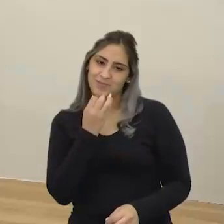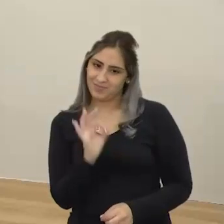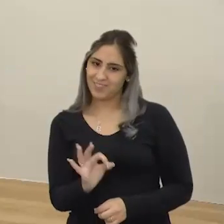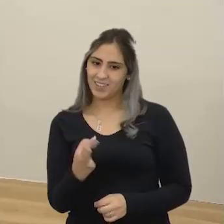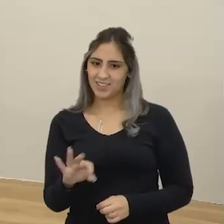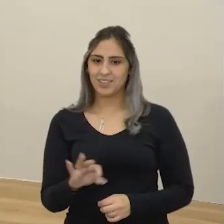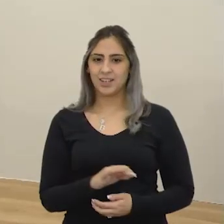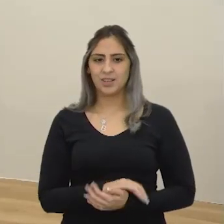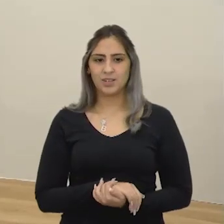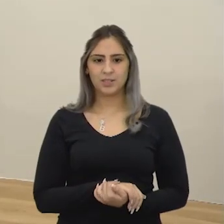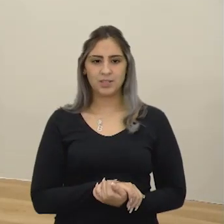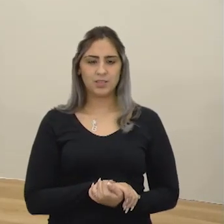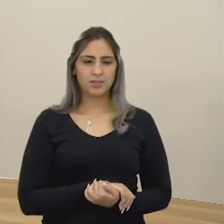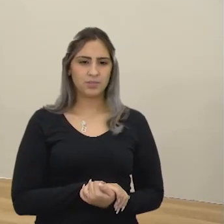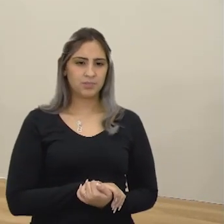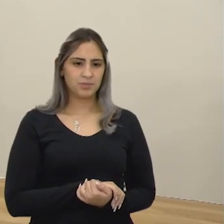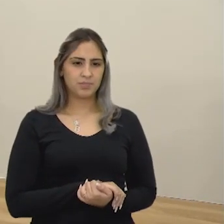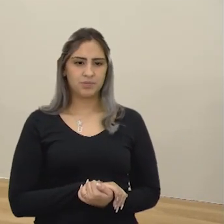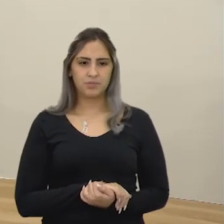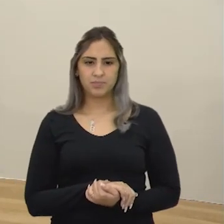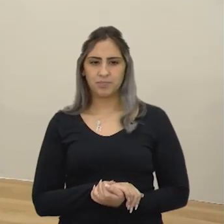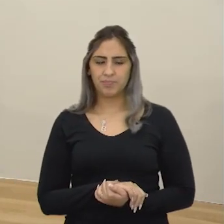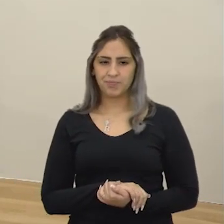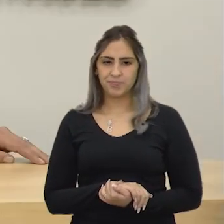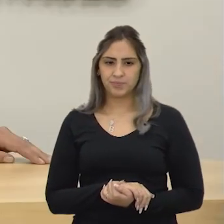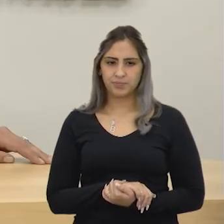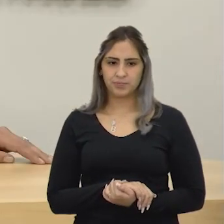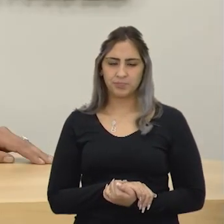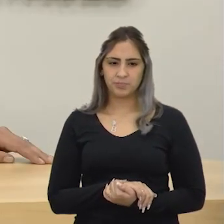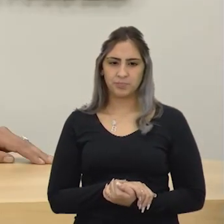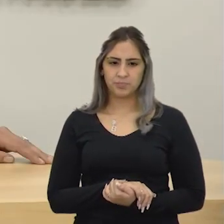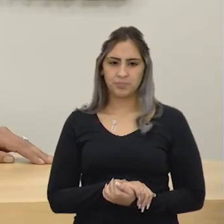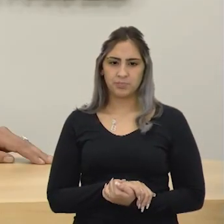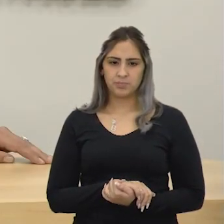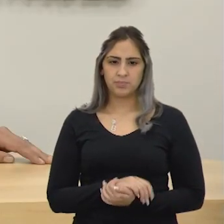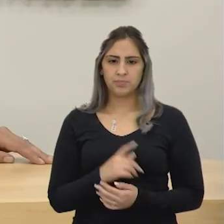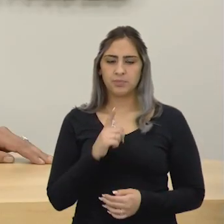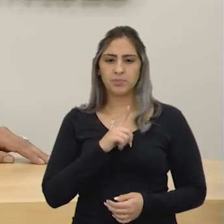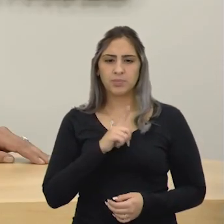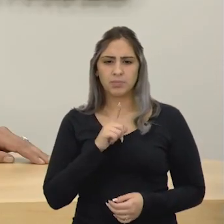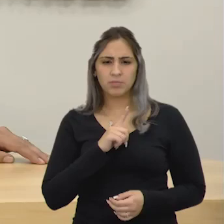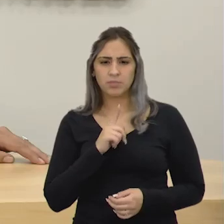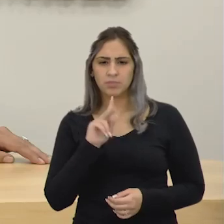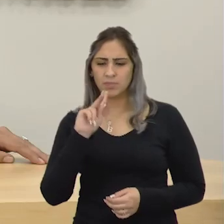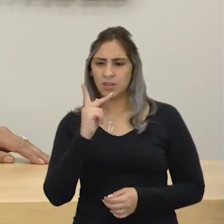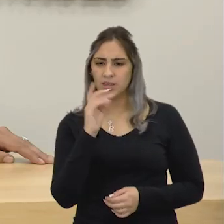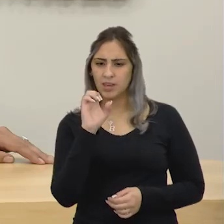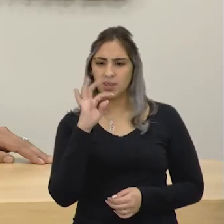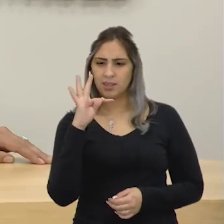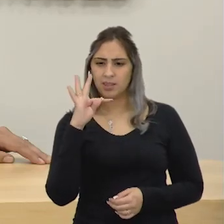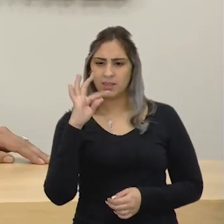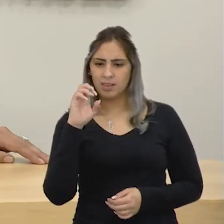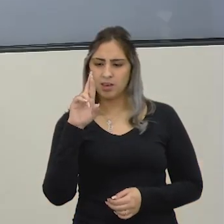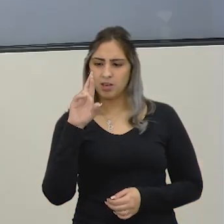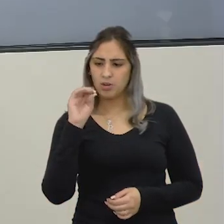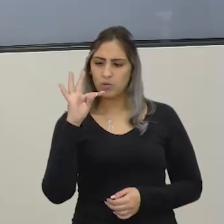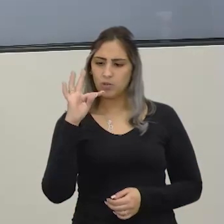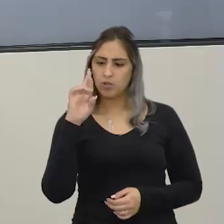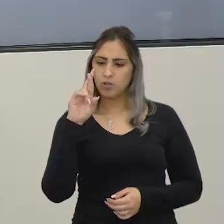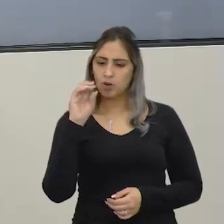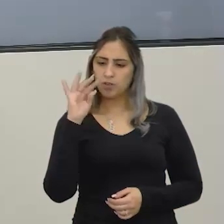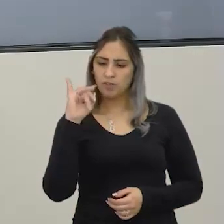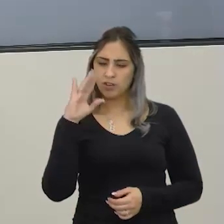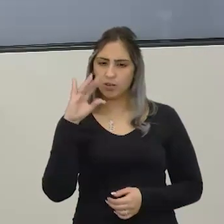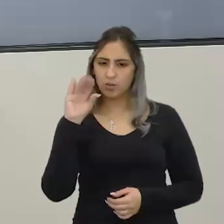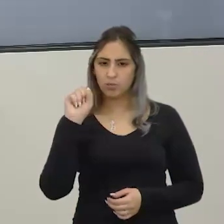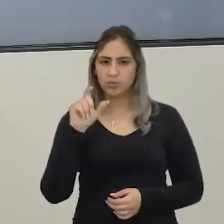que tem alguma relação com os conceitos da heterotróficos, algumas coisas? Sim, tem.